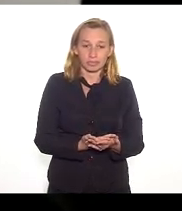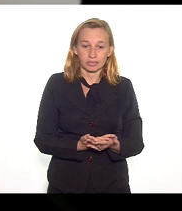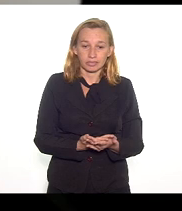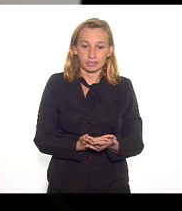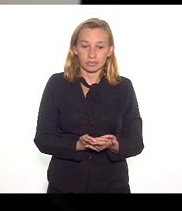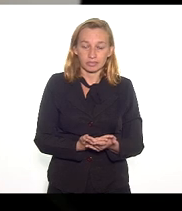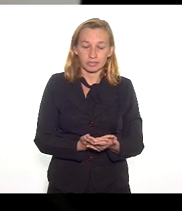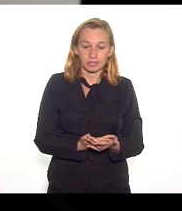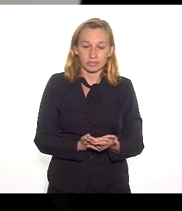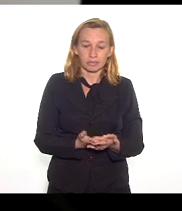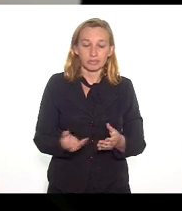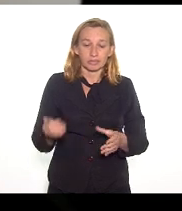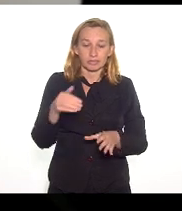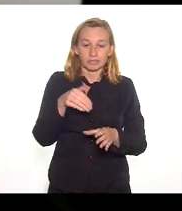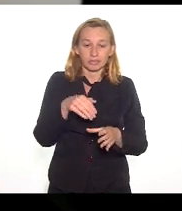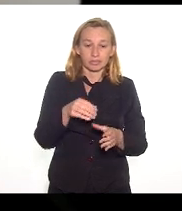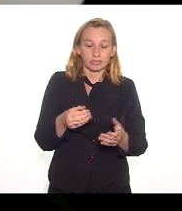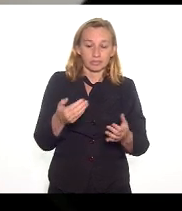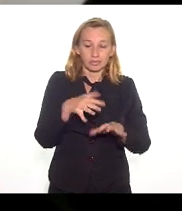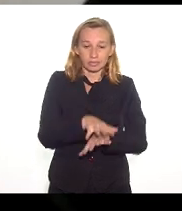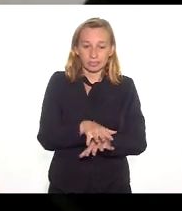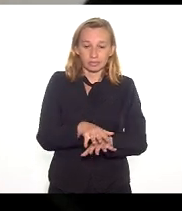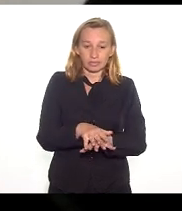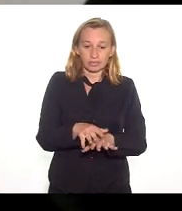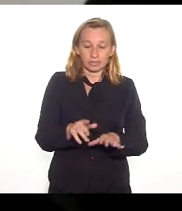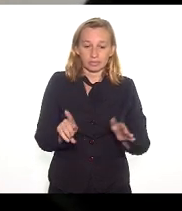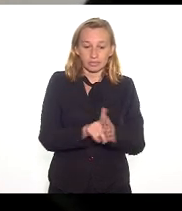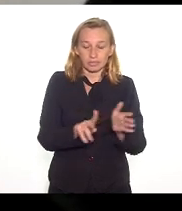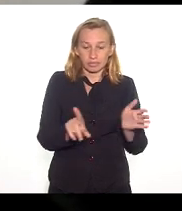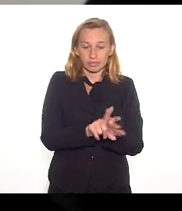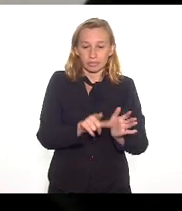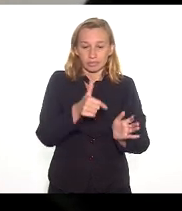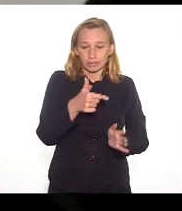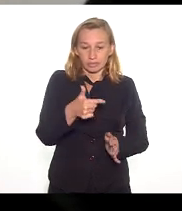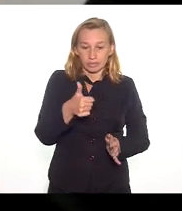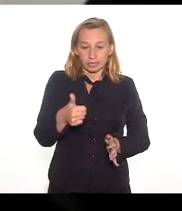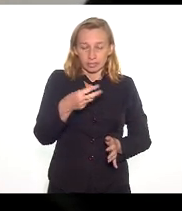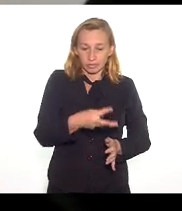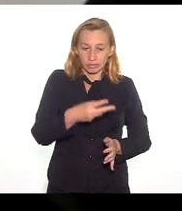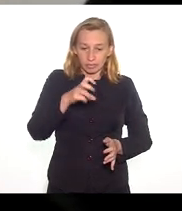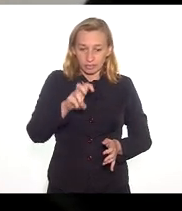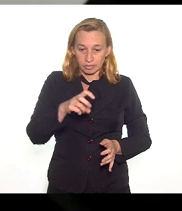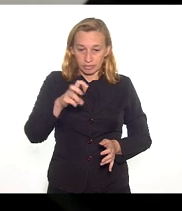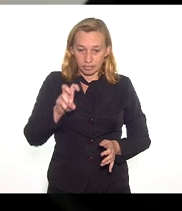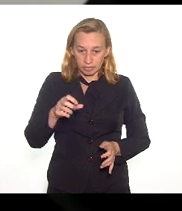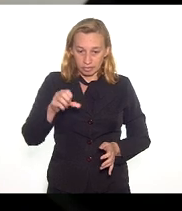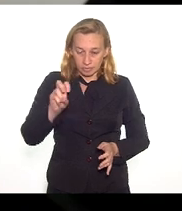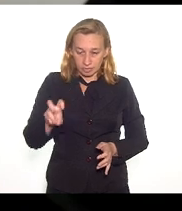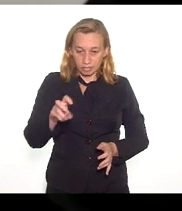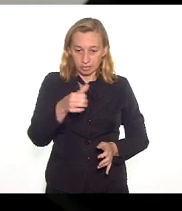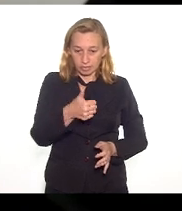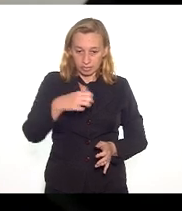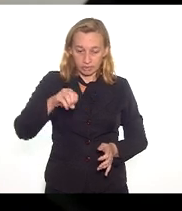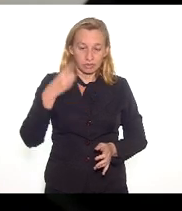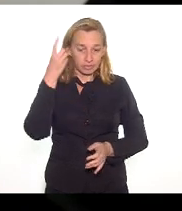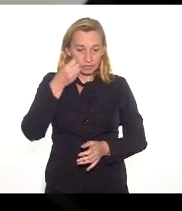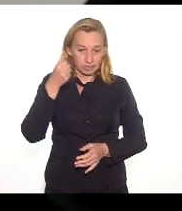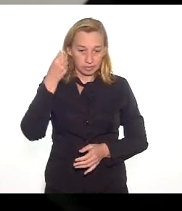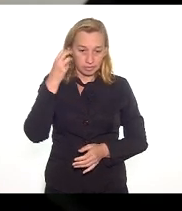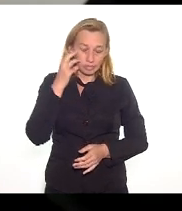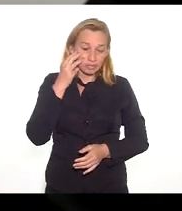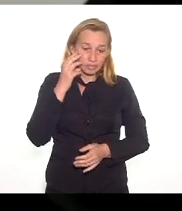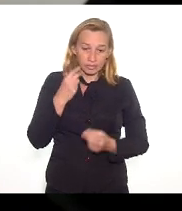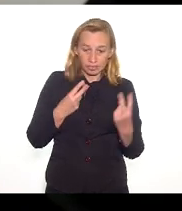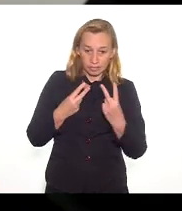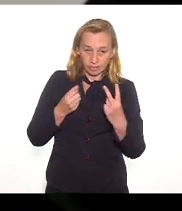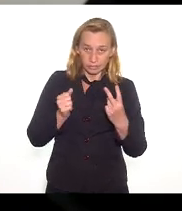que requer a inclusão na ordem do dia do projeto de lei 1355 de 19, deputado Valdeir Carneiro. Deputado Valdeir, esses